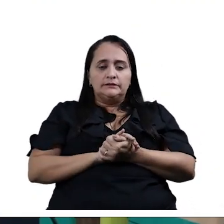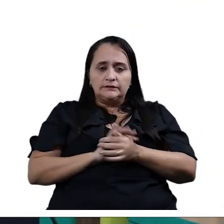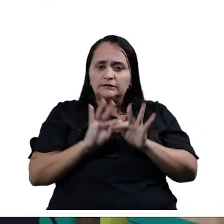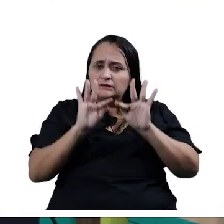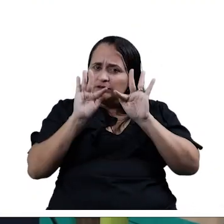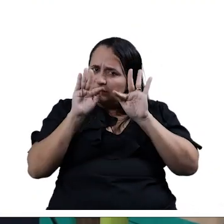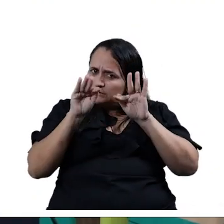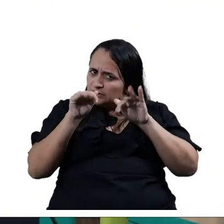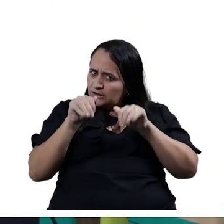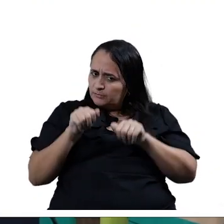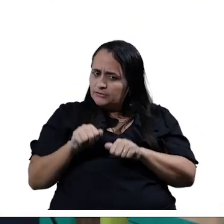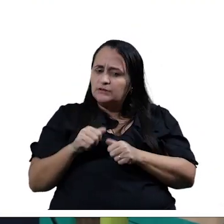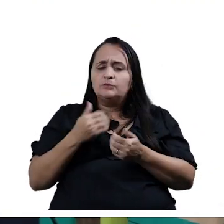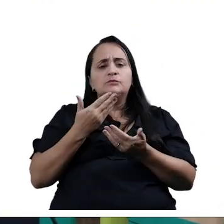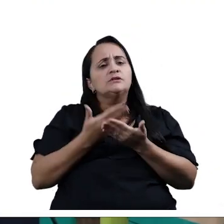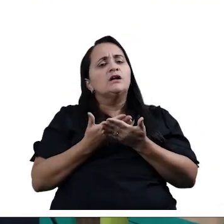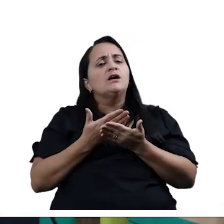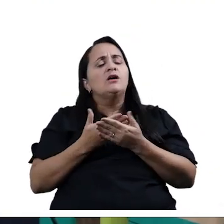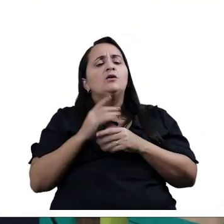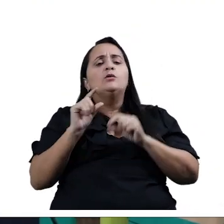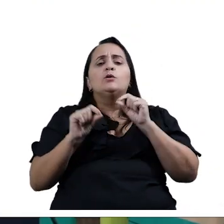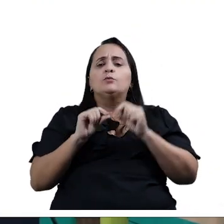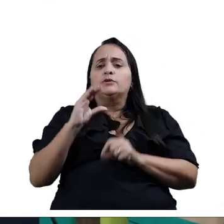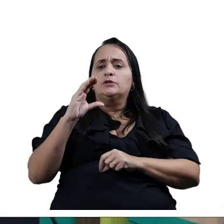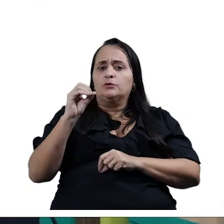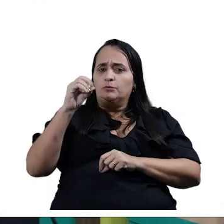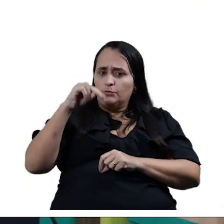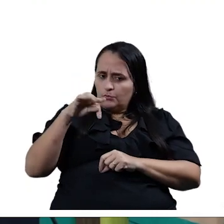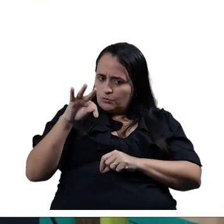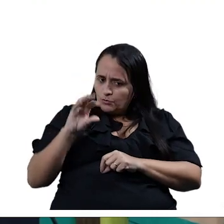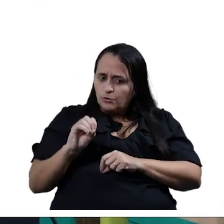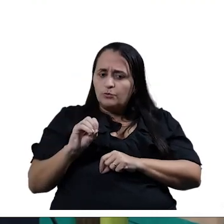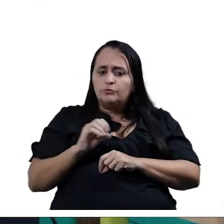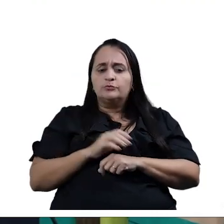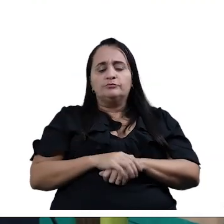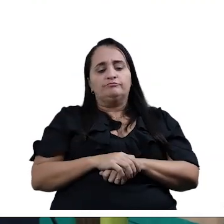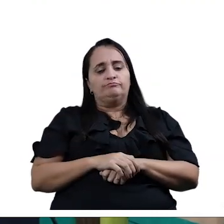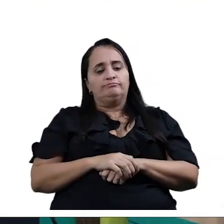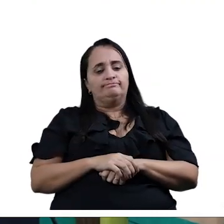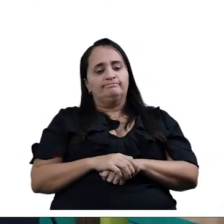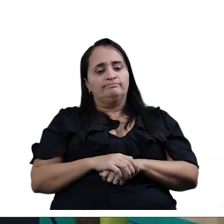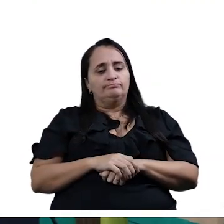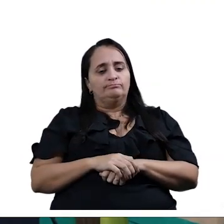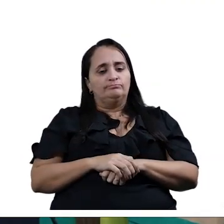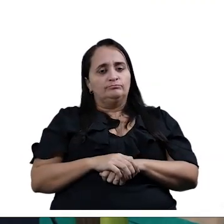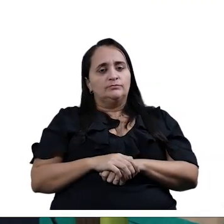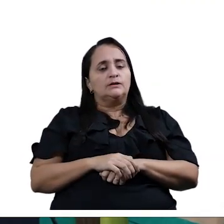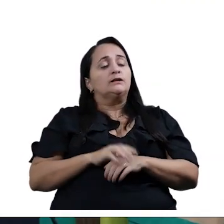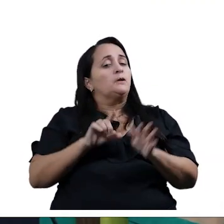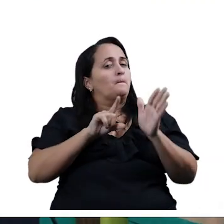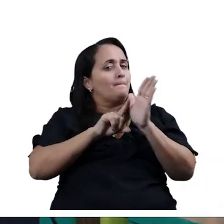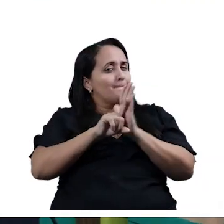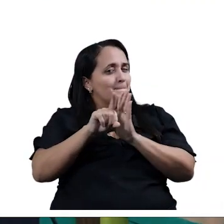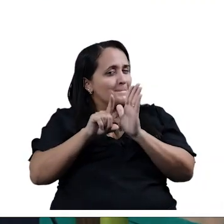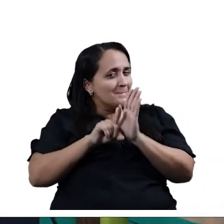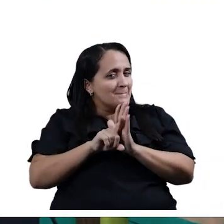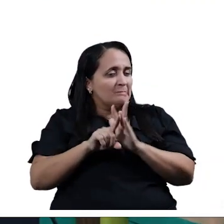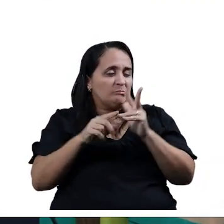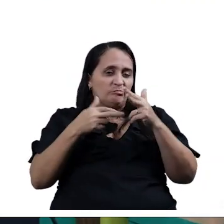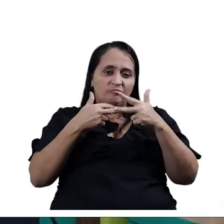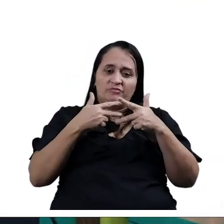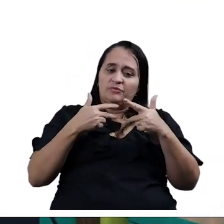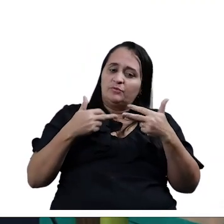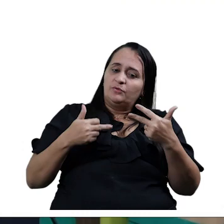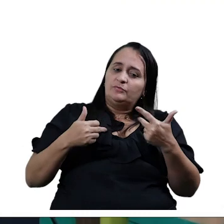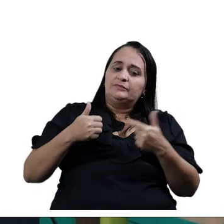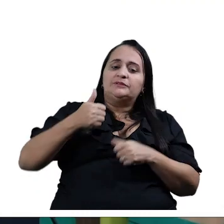E terminamos a aula falando do gênero conto. Eu trouxe para vocês algumas questões